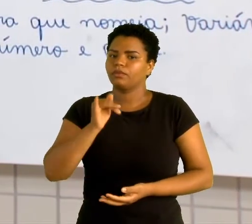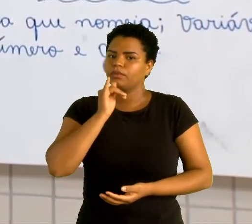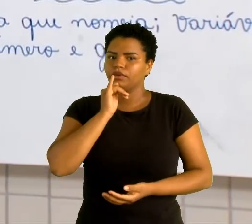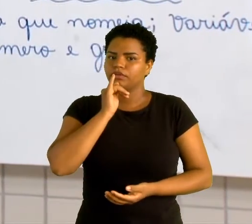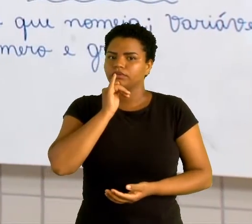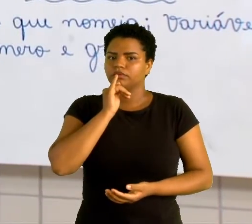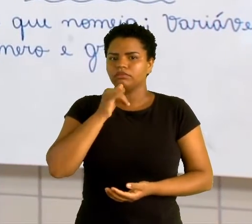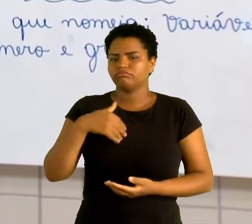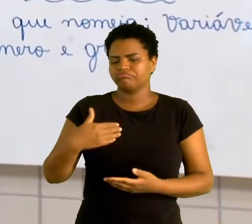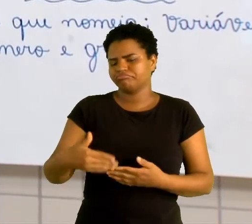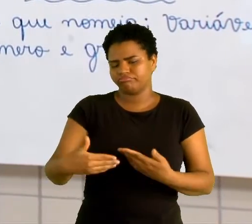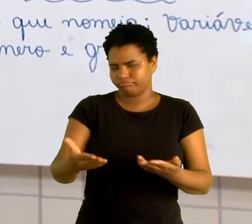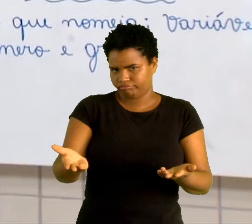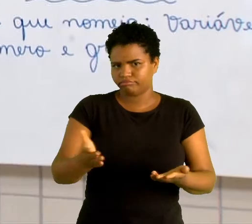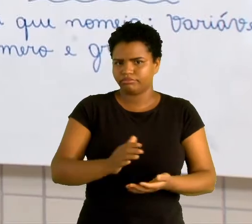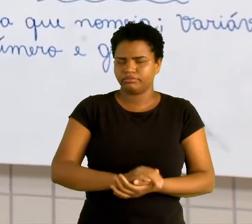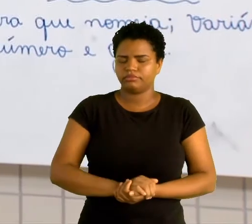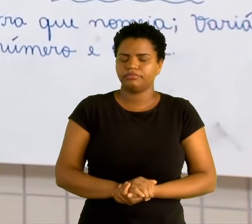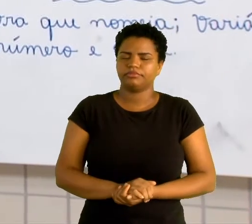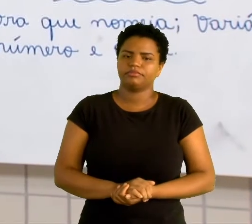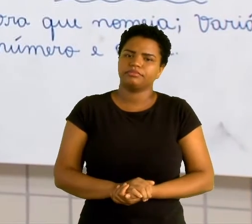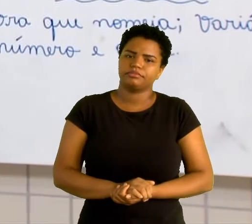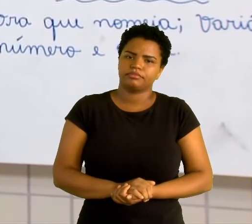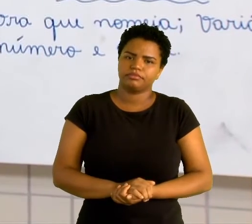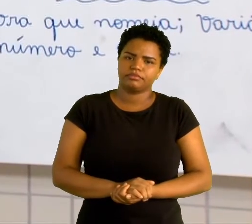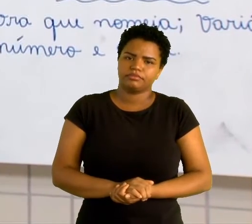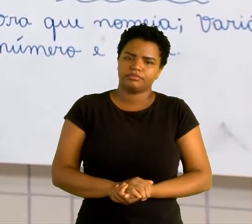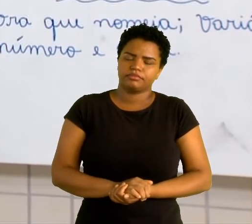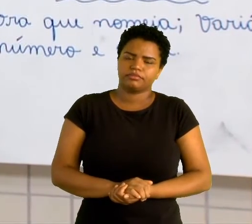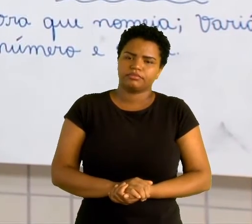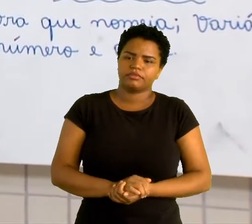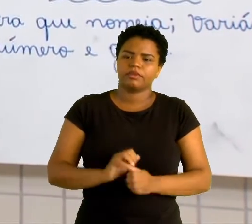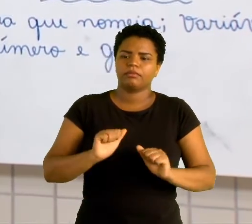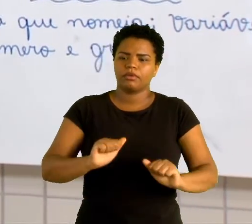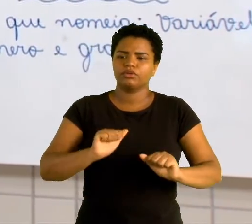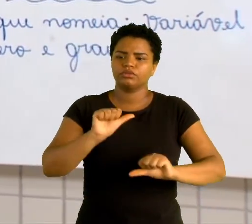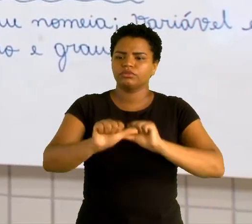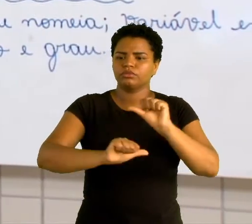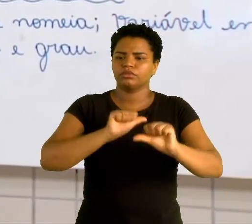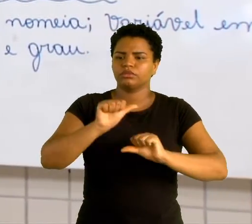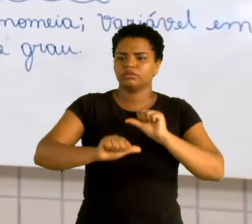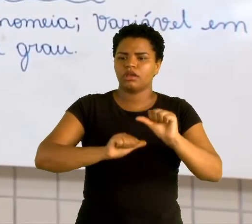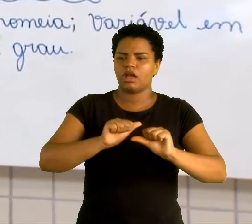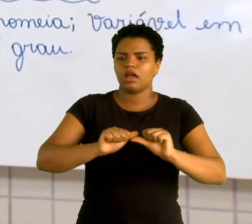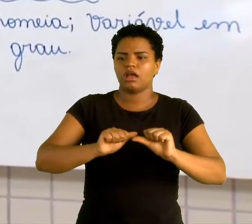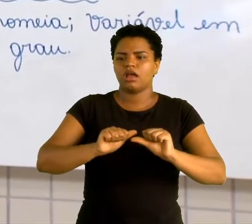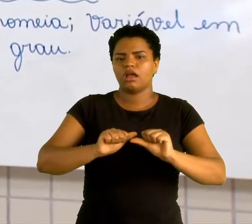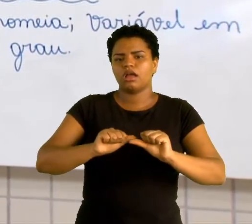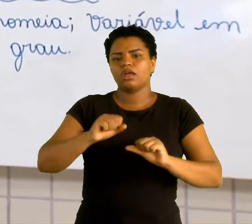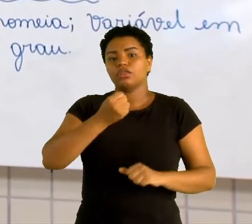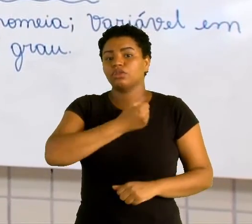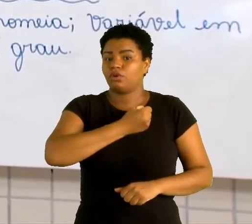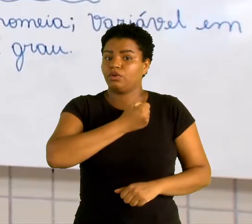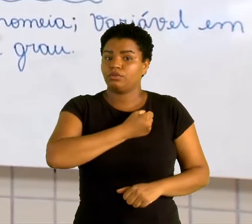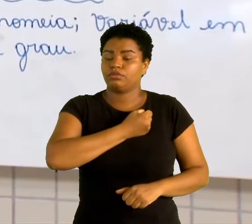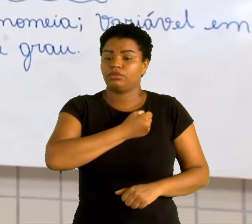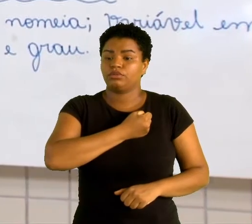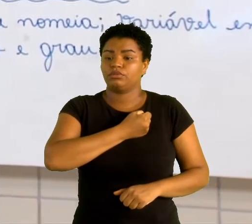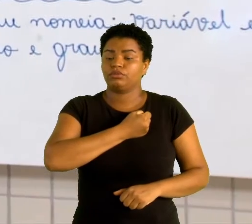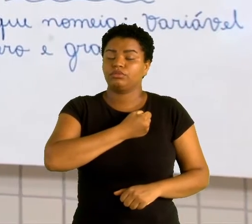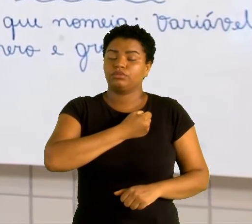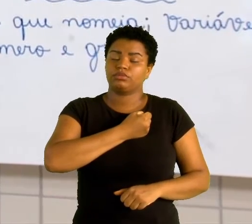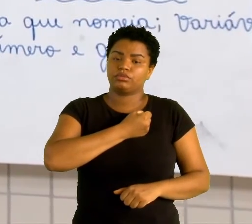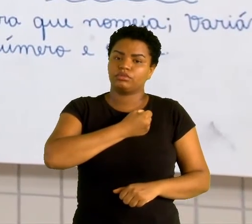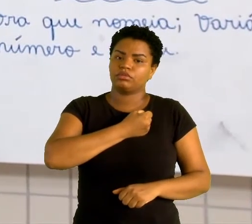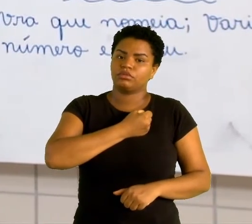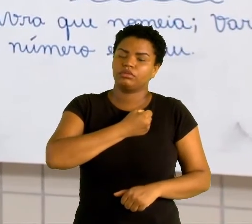e assim por diante. Ele pode variar também em número. O que é variar em número?